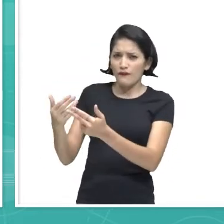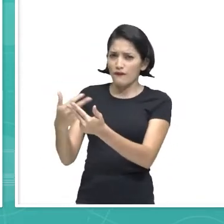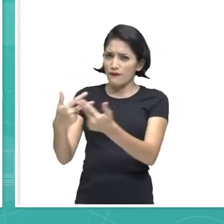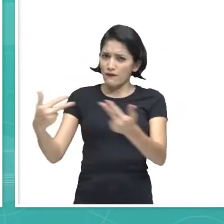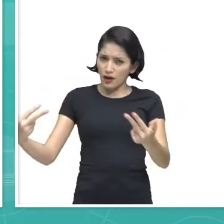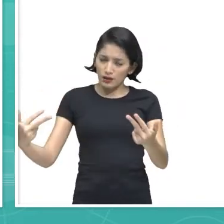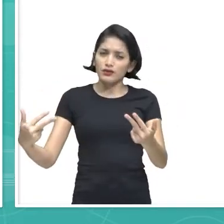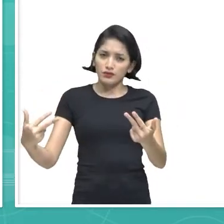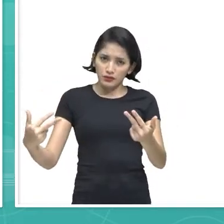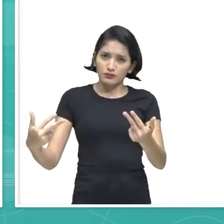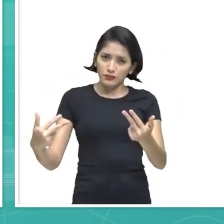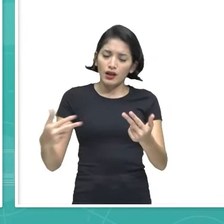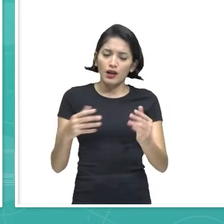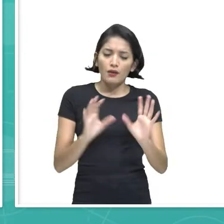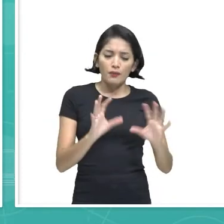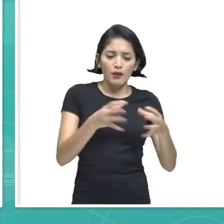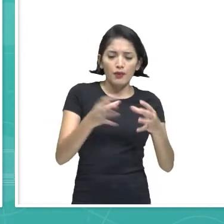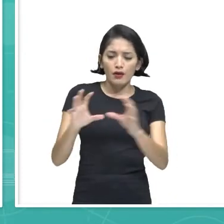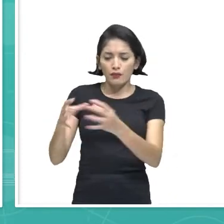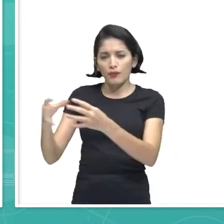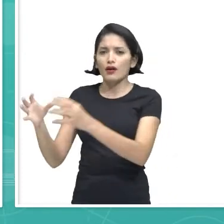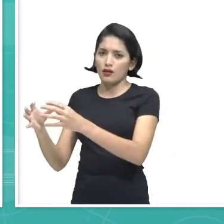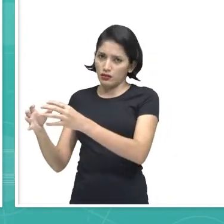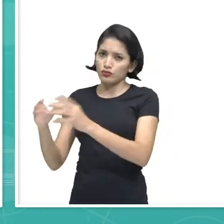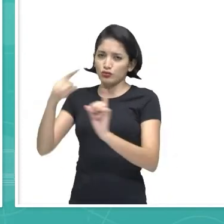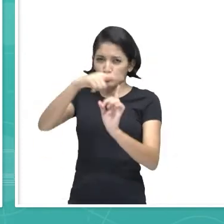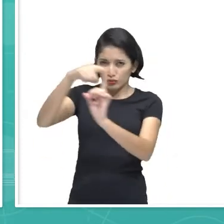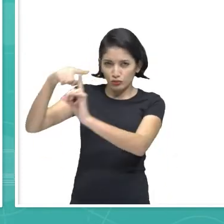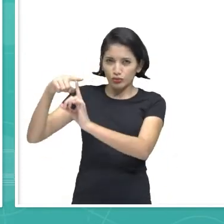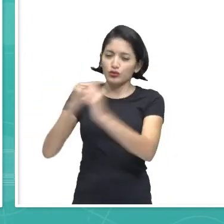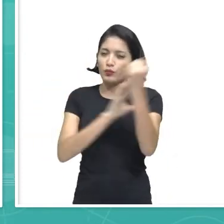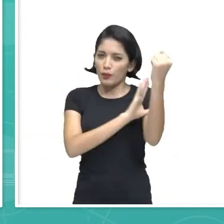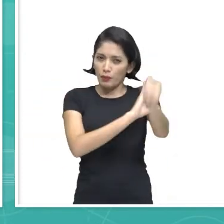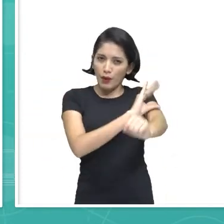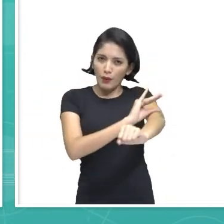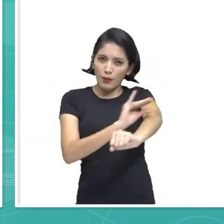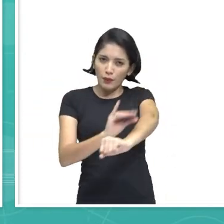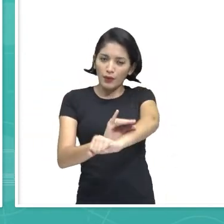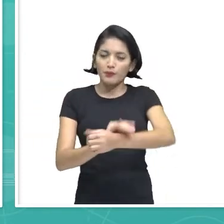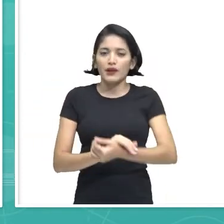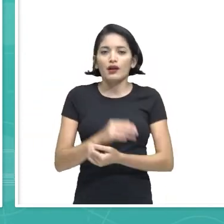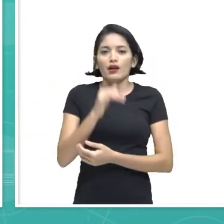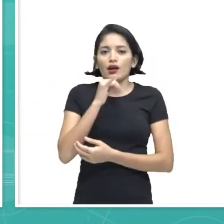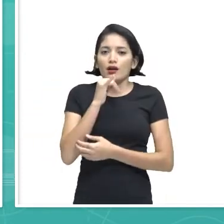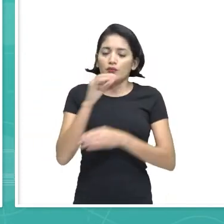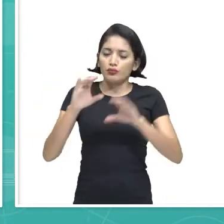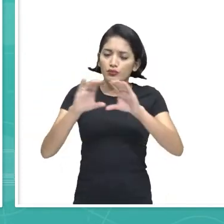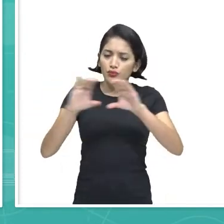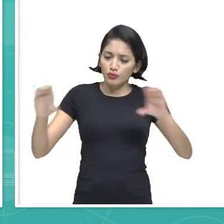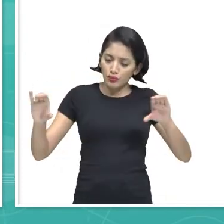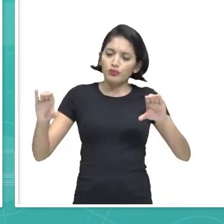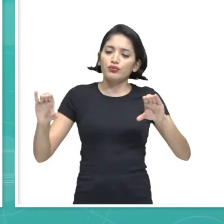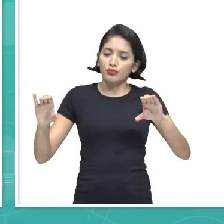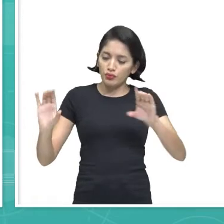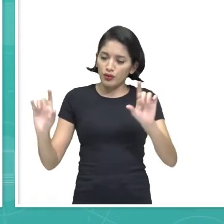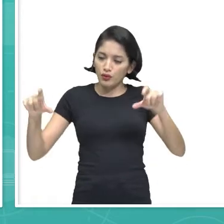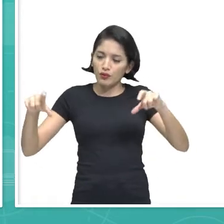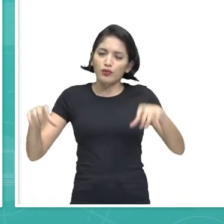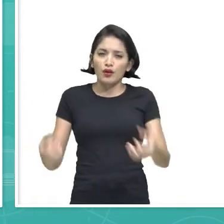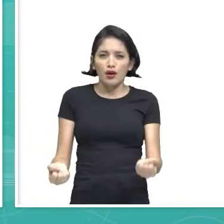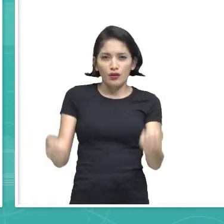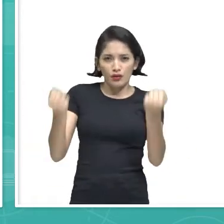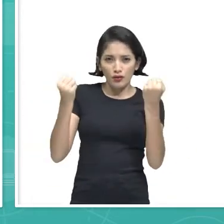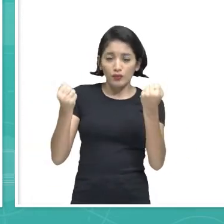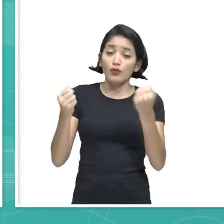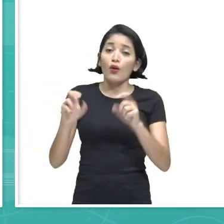né, para cada agrupamento muscular. Onde a gente pode utilizar o quê? Barras, halteres, pilhas de peso ou